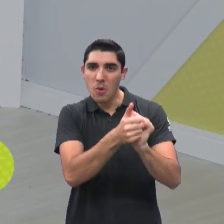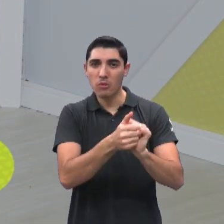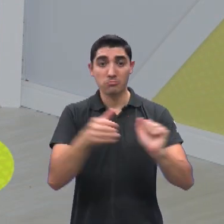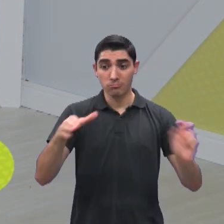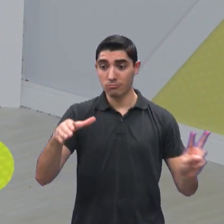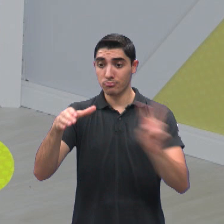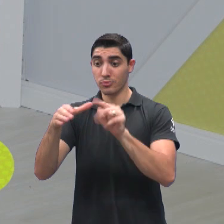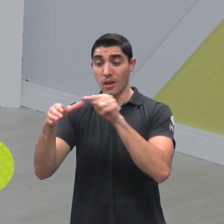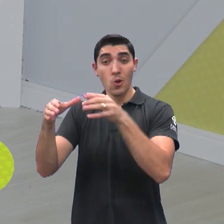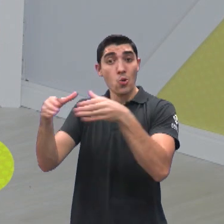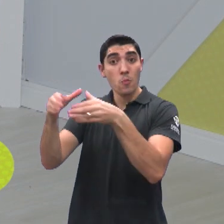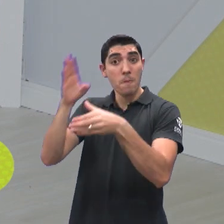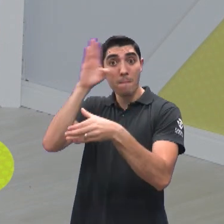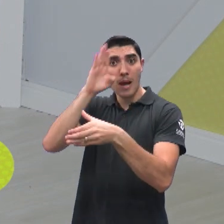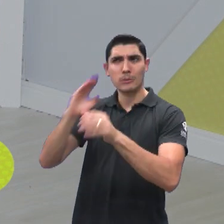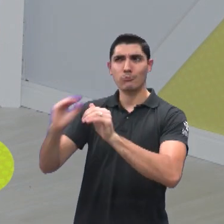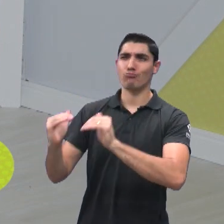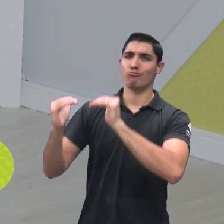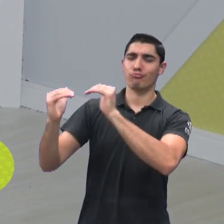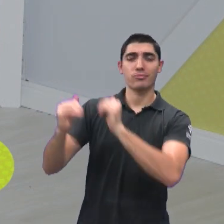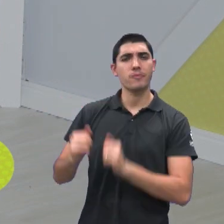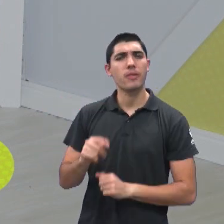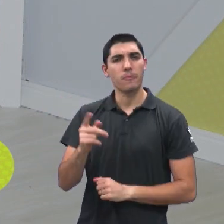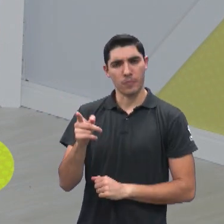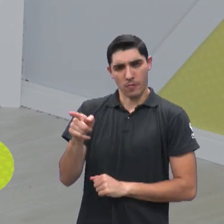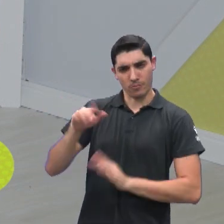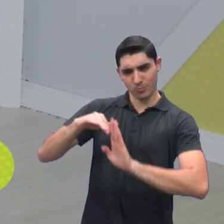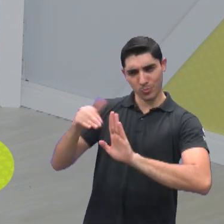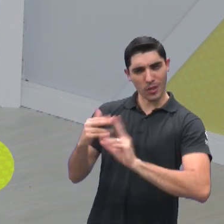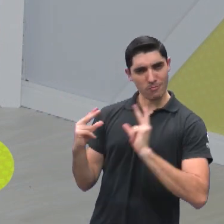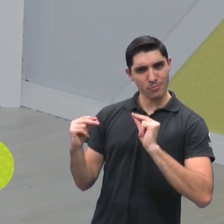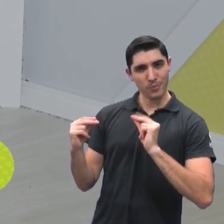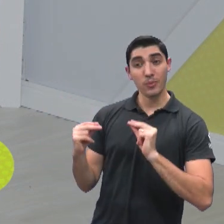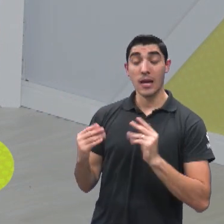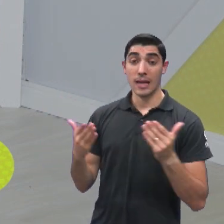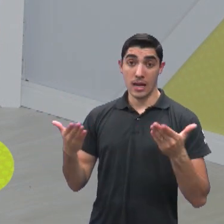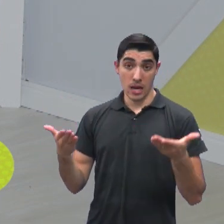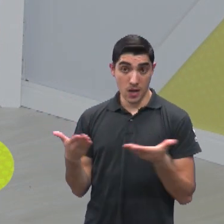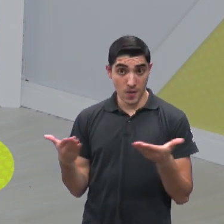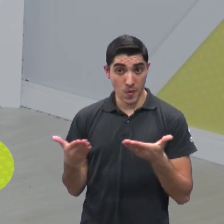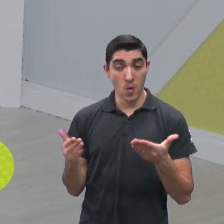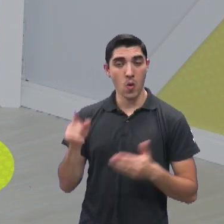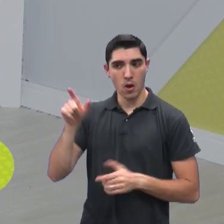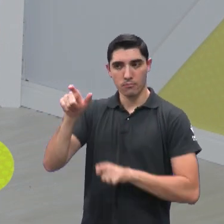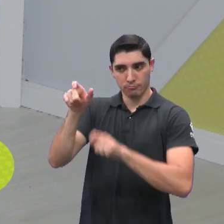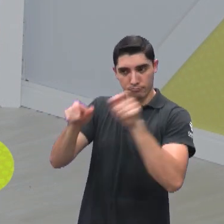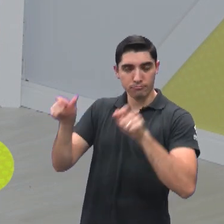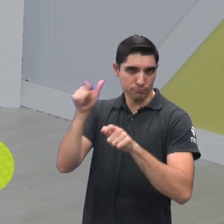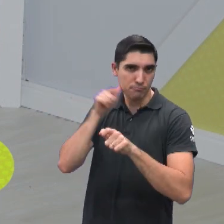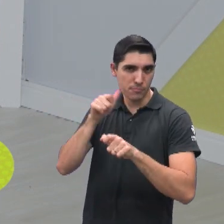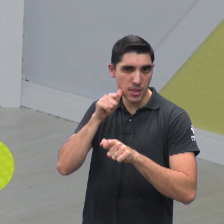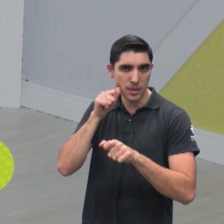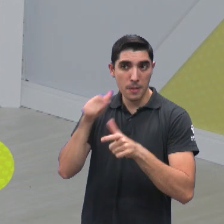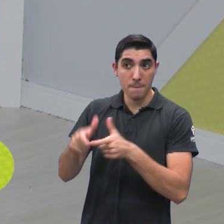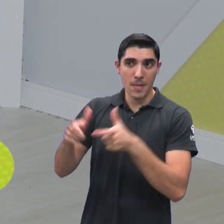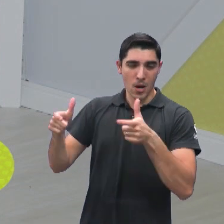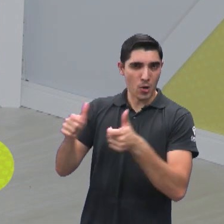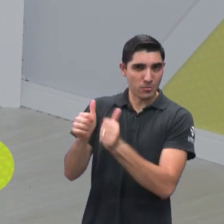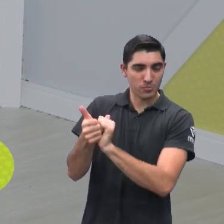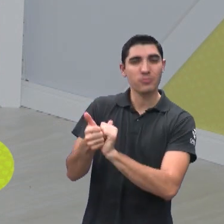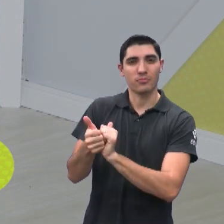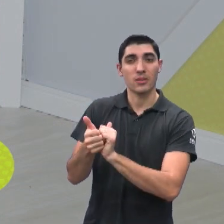brasileira. Você estava conversando em off aqui com a gente, né? É um grupo maior agora de atletas e depois o Léo Figueiró